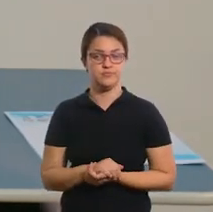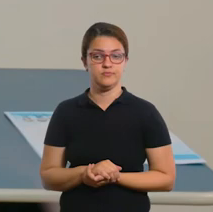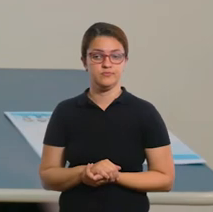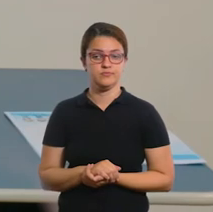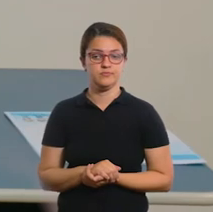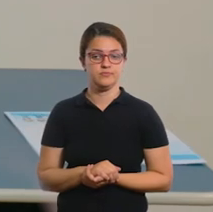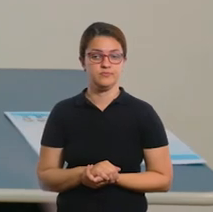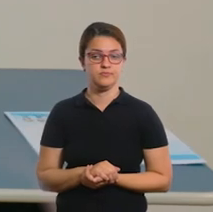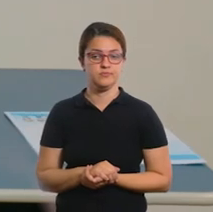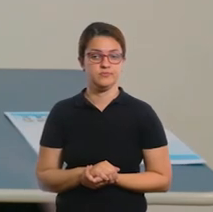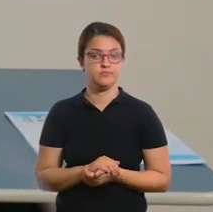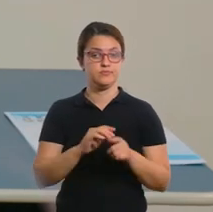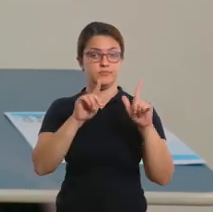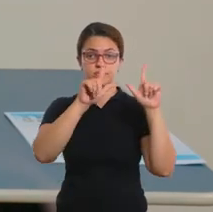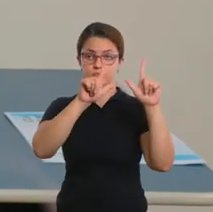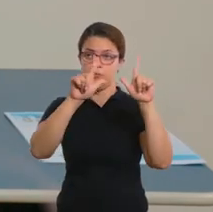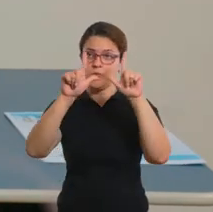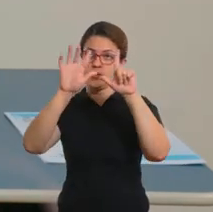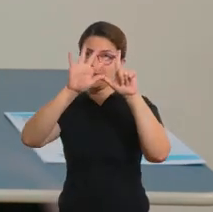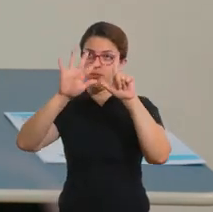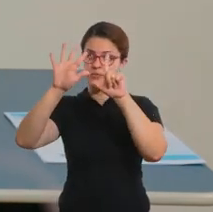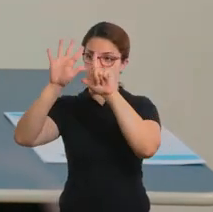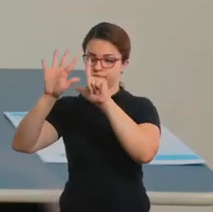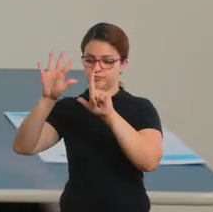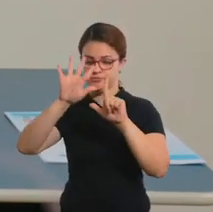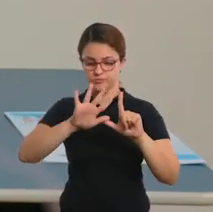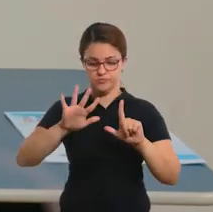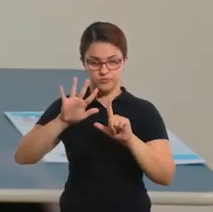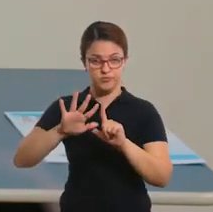vão trocar a figura